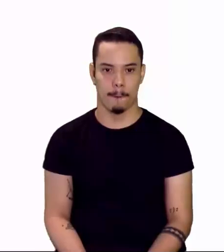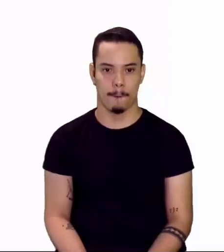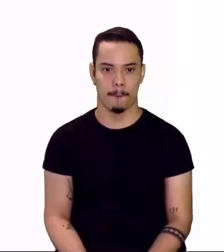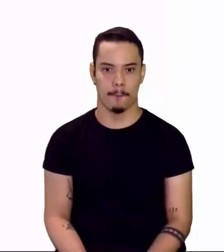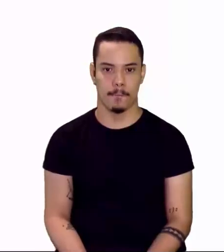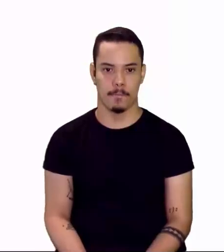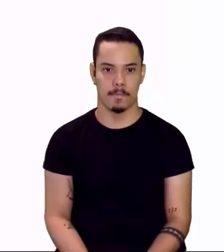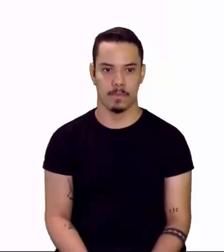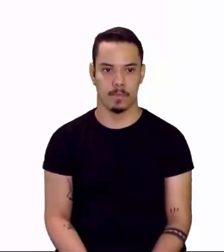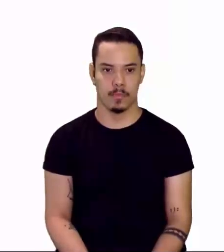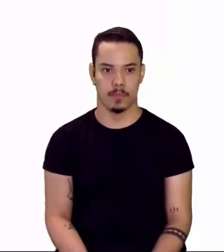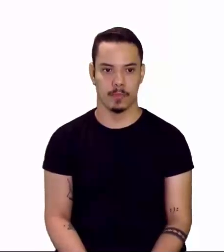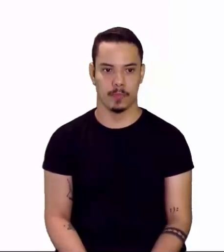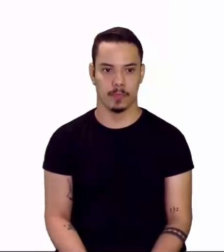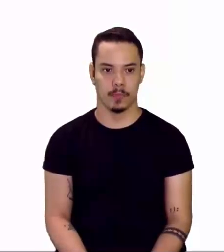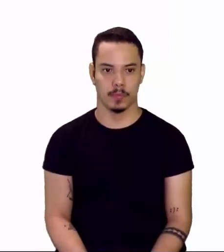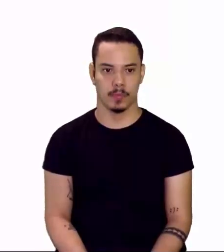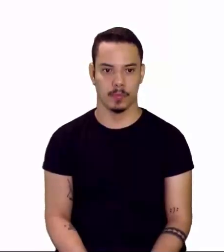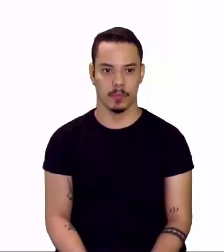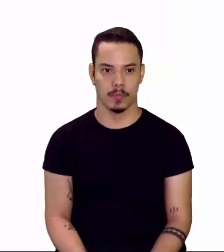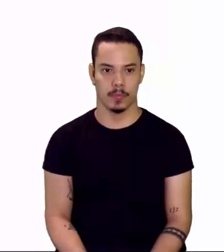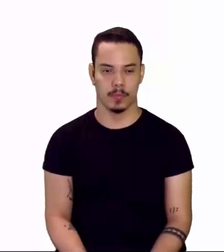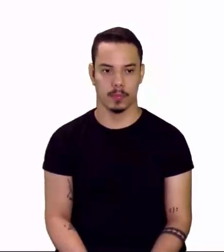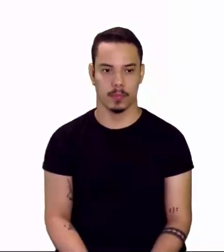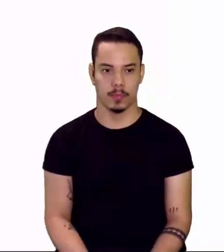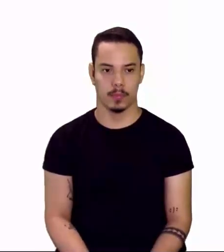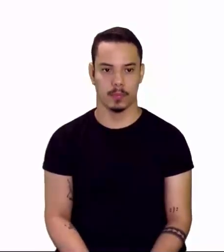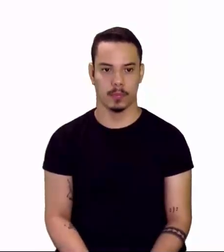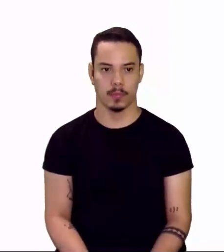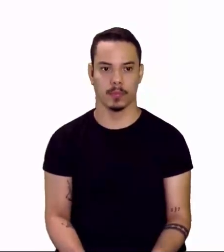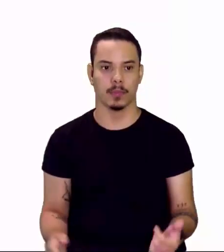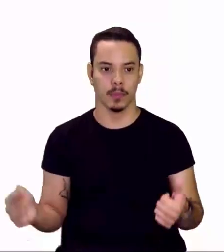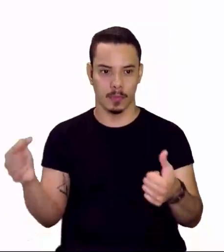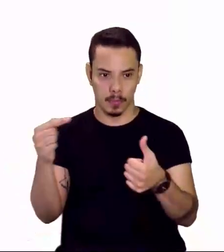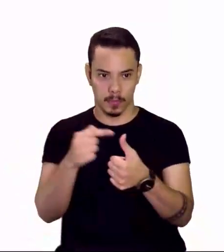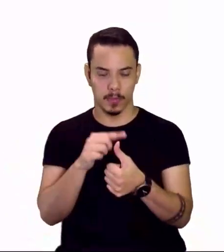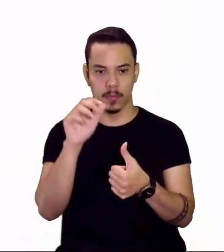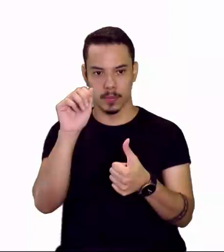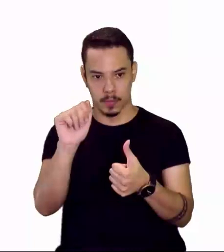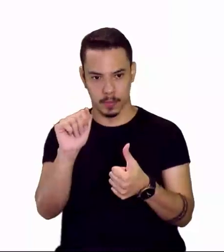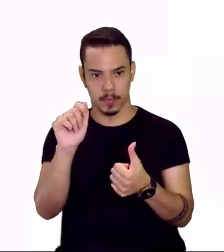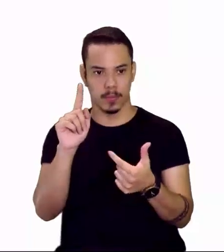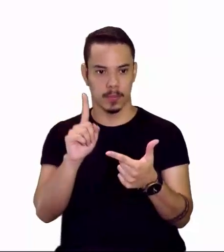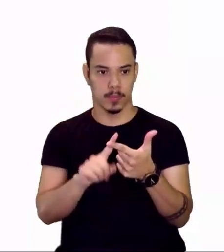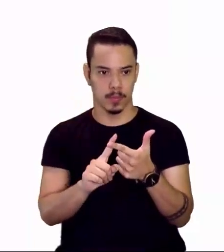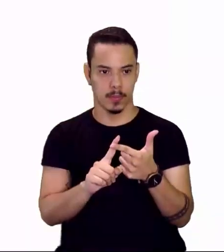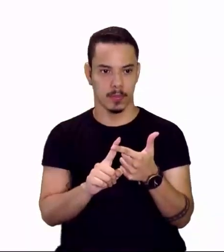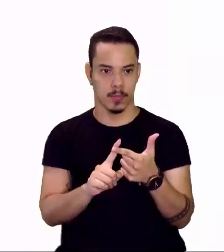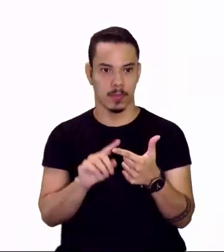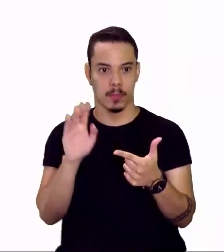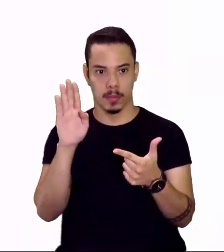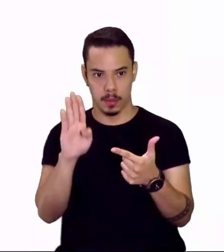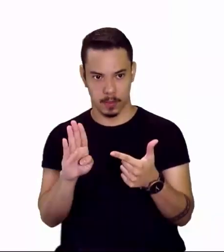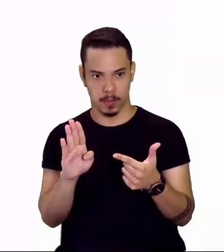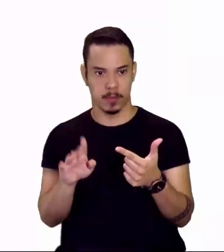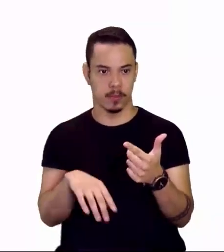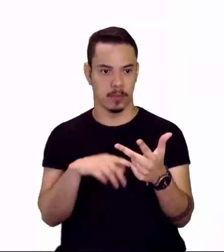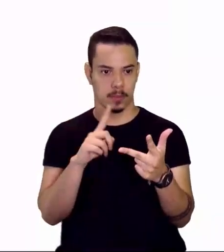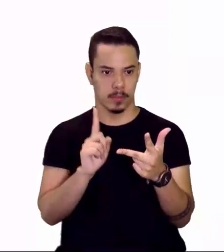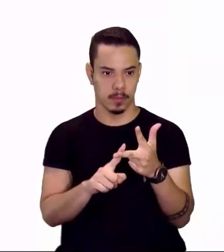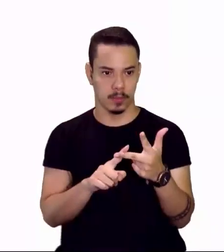a molécula da água é angular, BeH2 é linear, BCl3